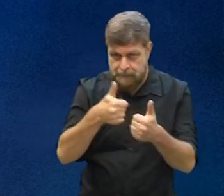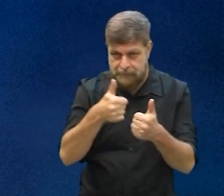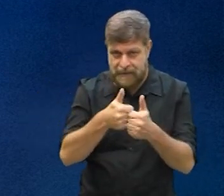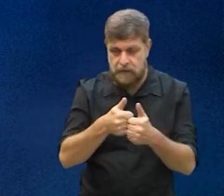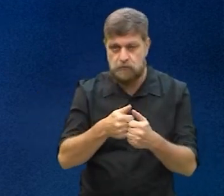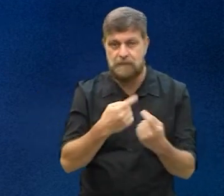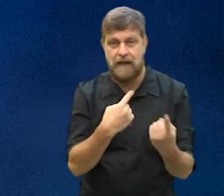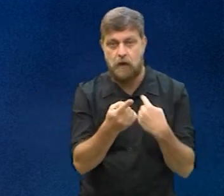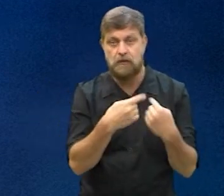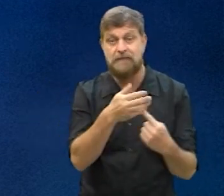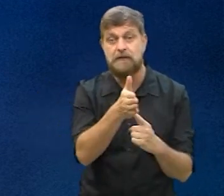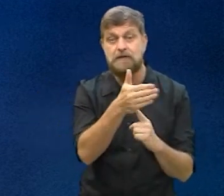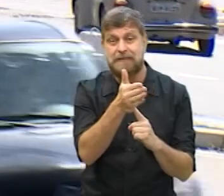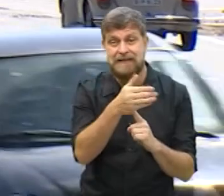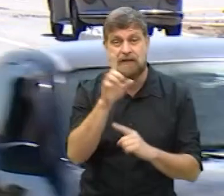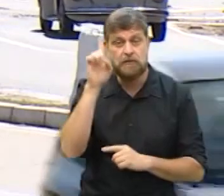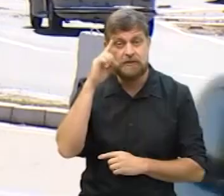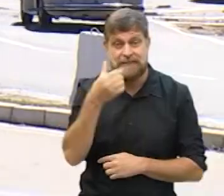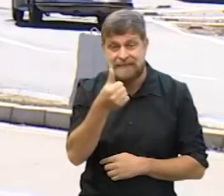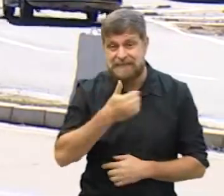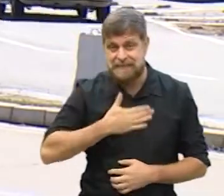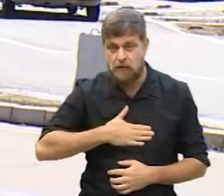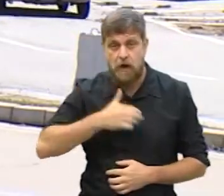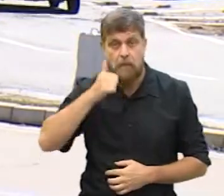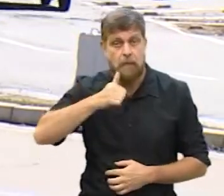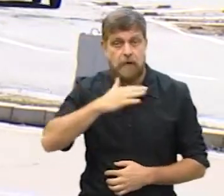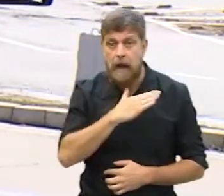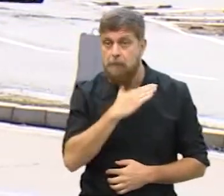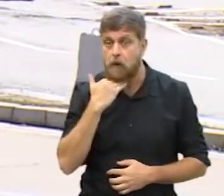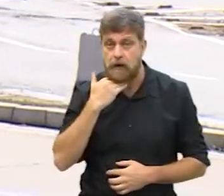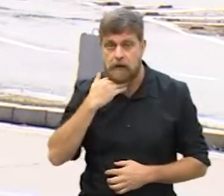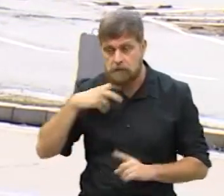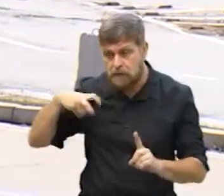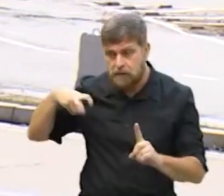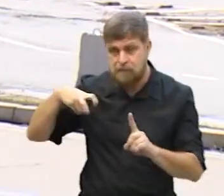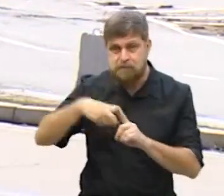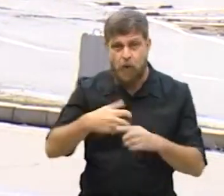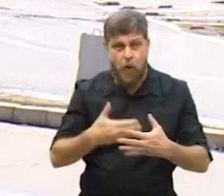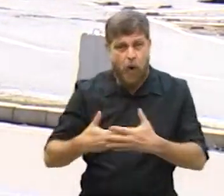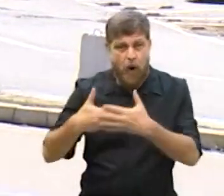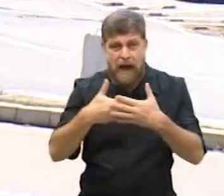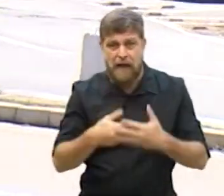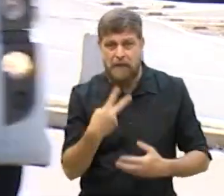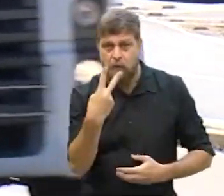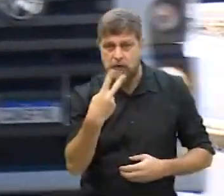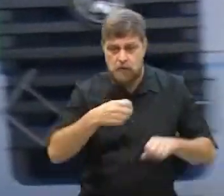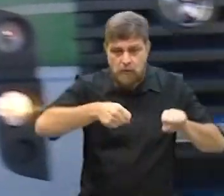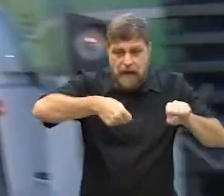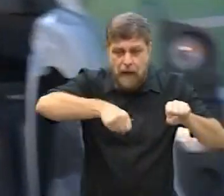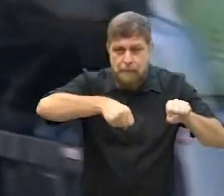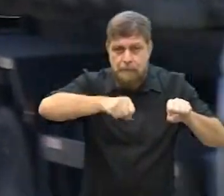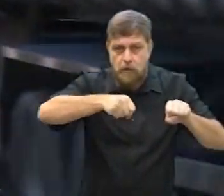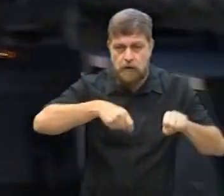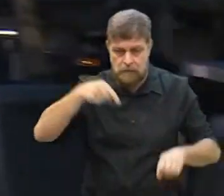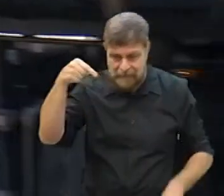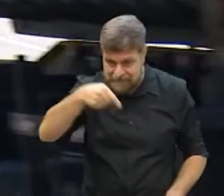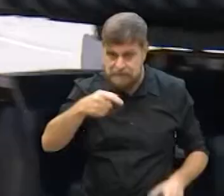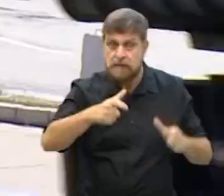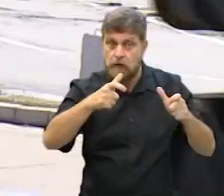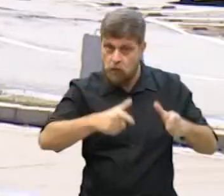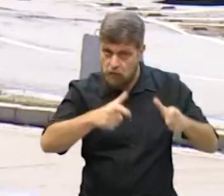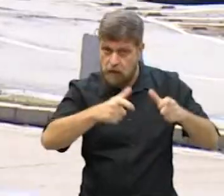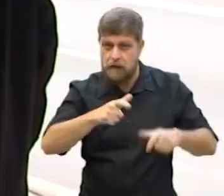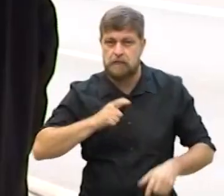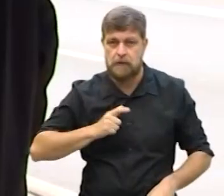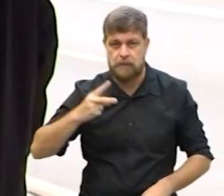ao viaduto na rodovia dos Bandeirantes. É que no dia 6 de agosto, uma mulher morreu em um acidente entre um caminhão e 2 motos, justamente neste